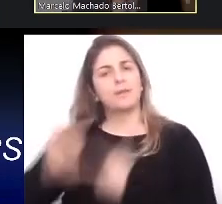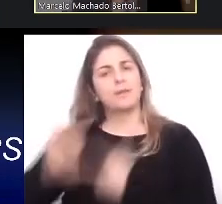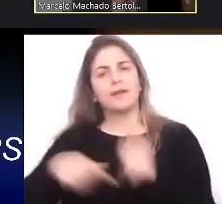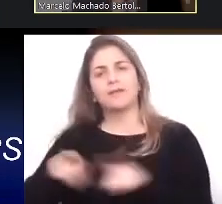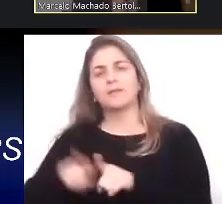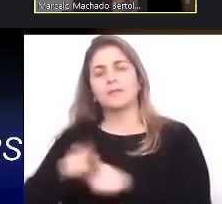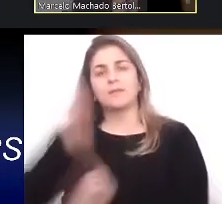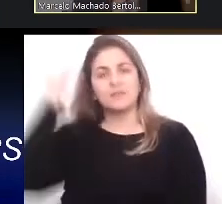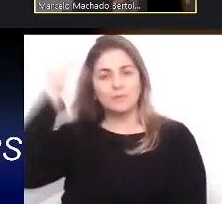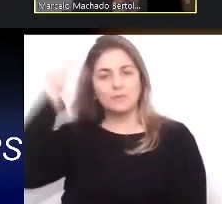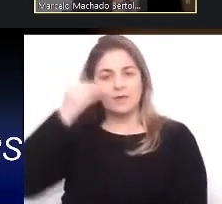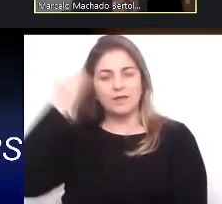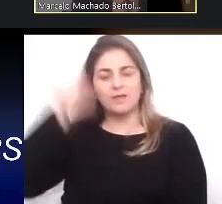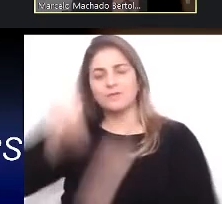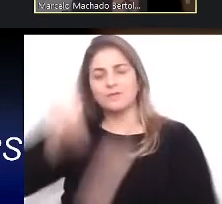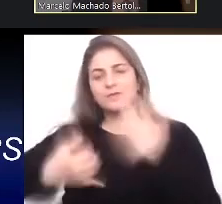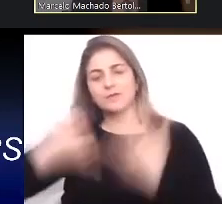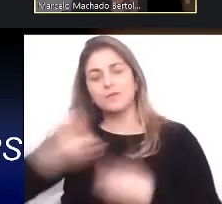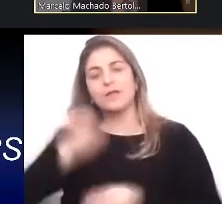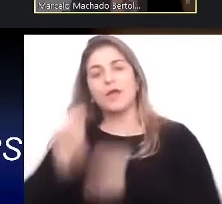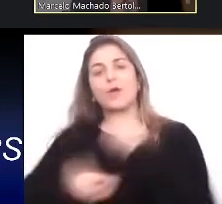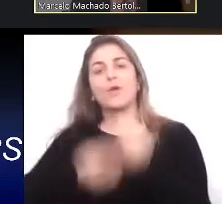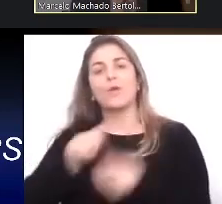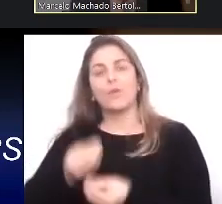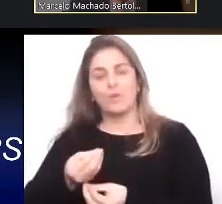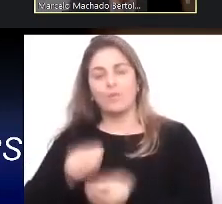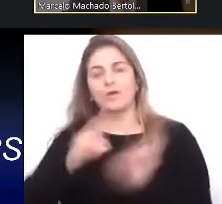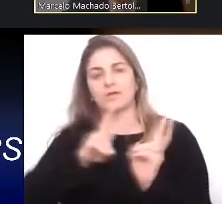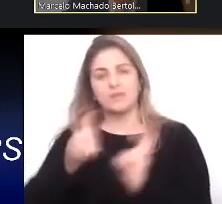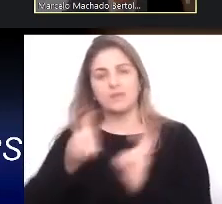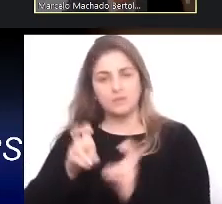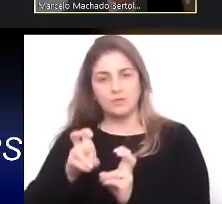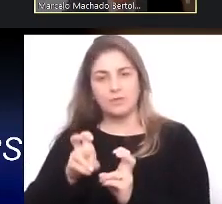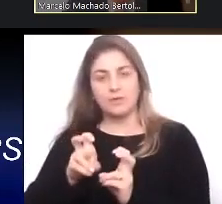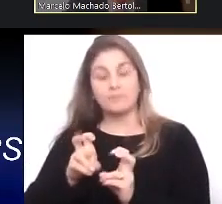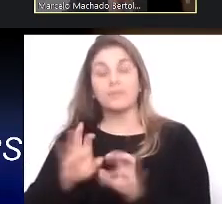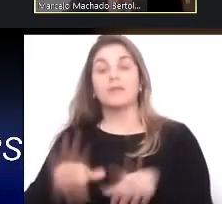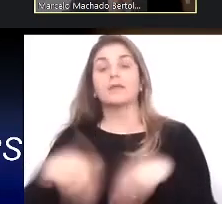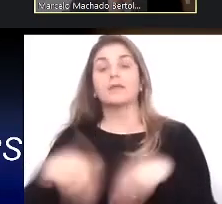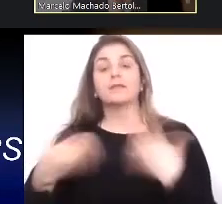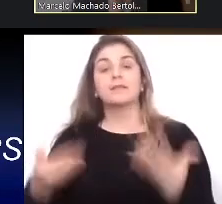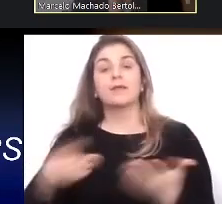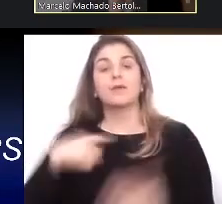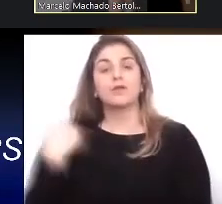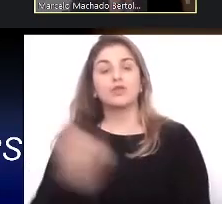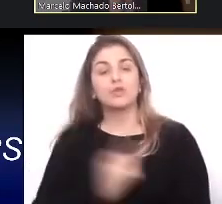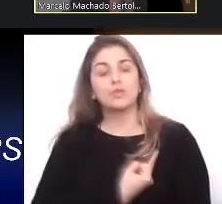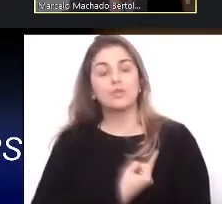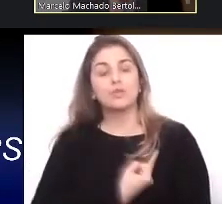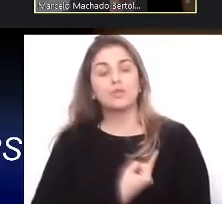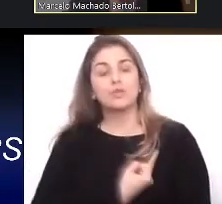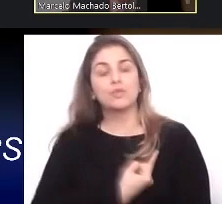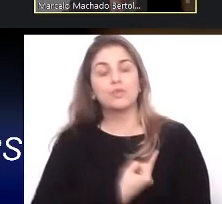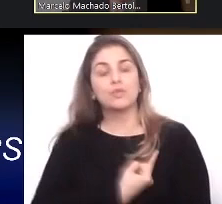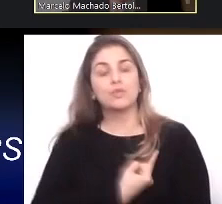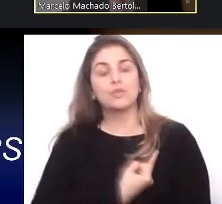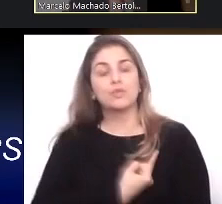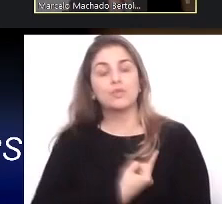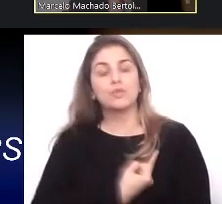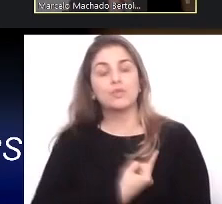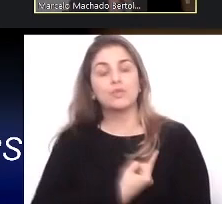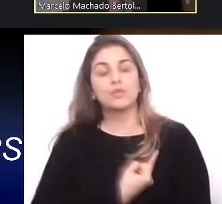de todos nós. O tema, meus estimados colegas advogados, advogadas, acadêmicos, a quem